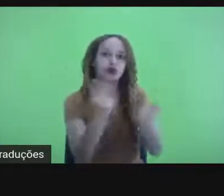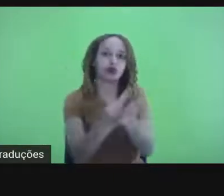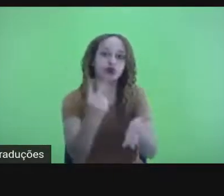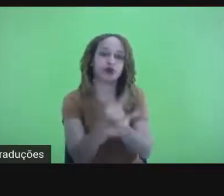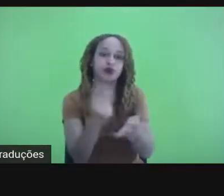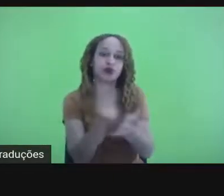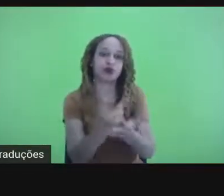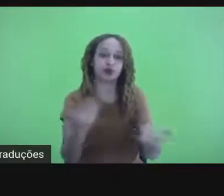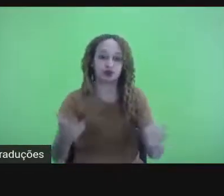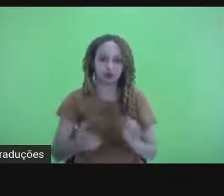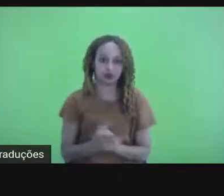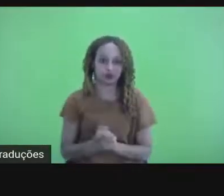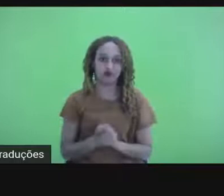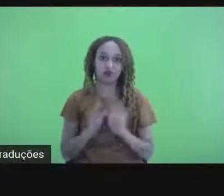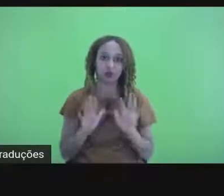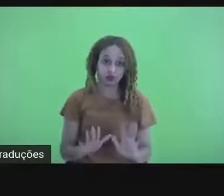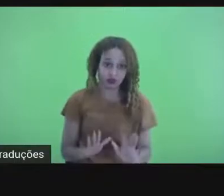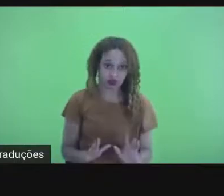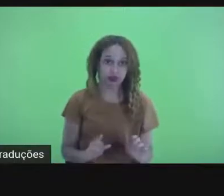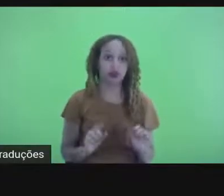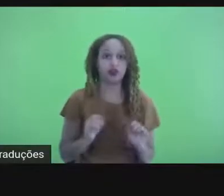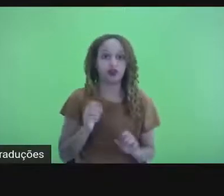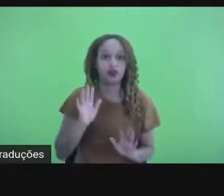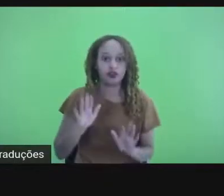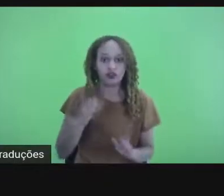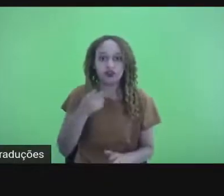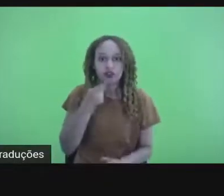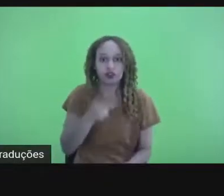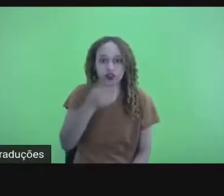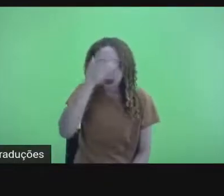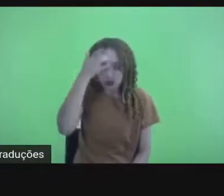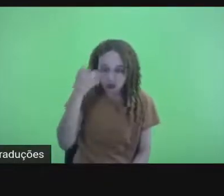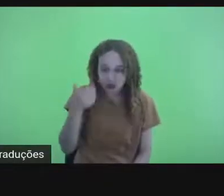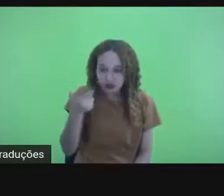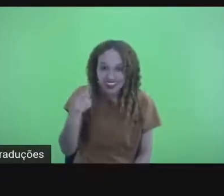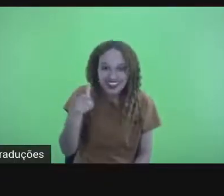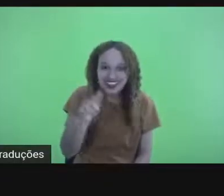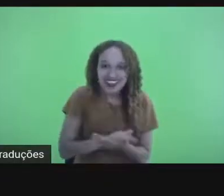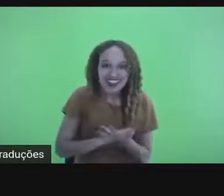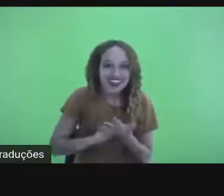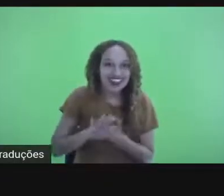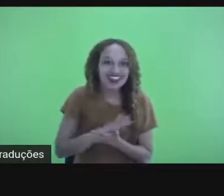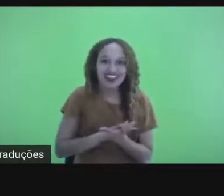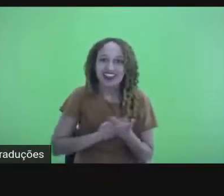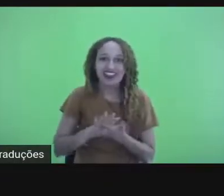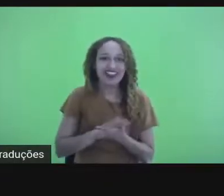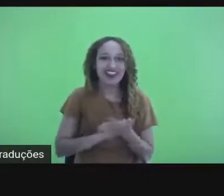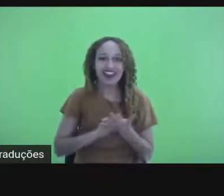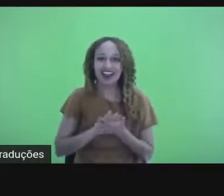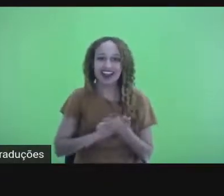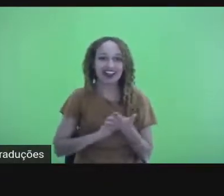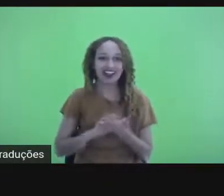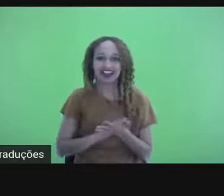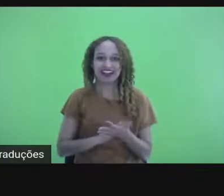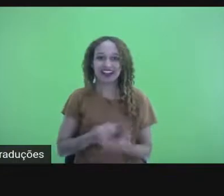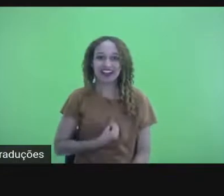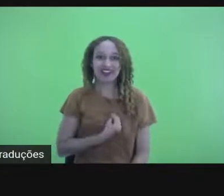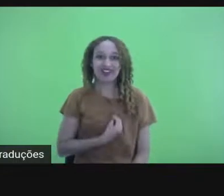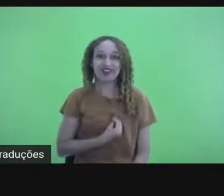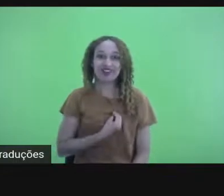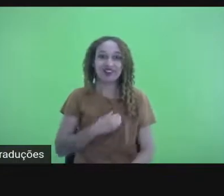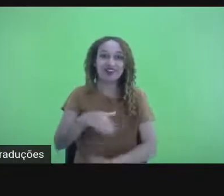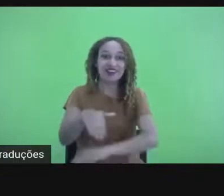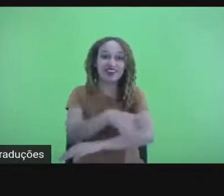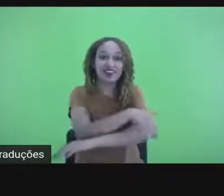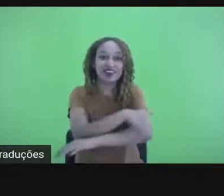têm absolutamente nada, não conseguem construir nem o seu barraco na favela. Né? Eles